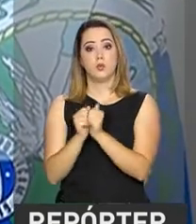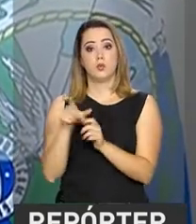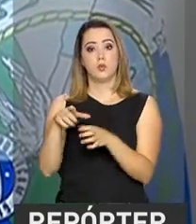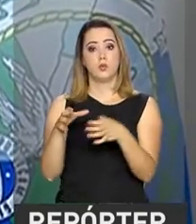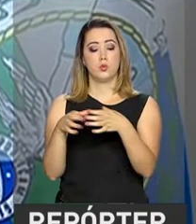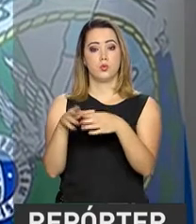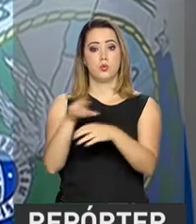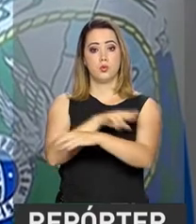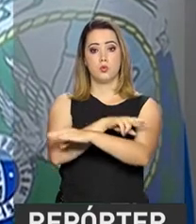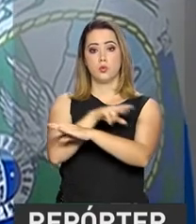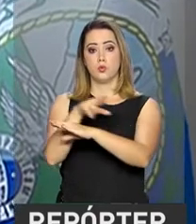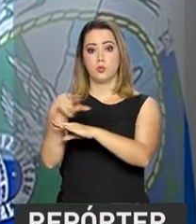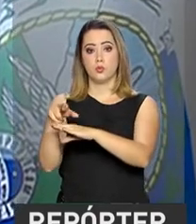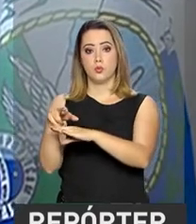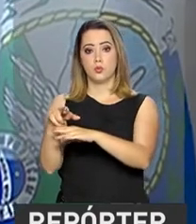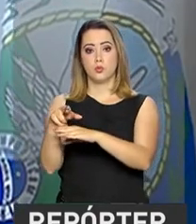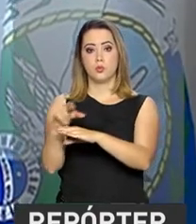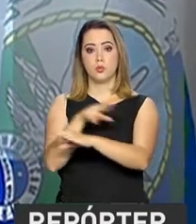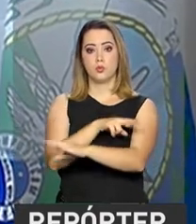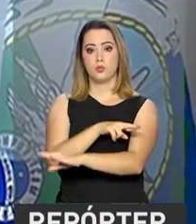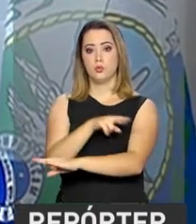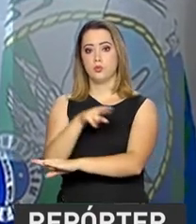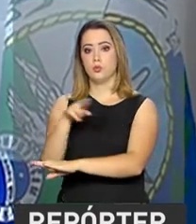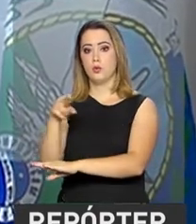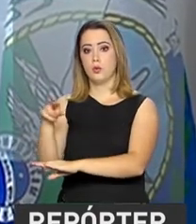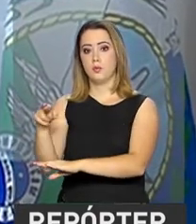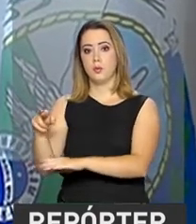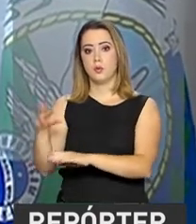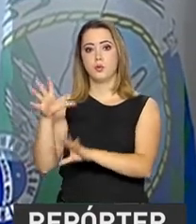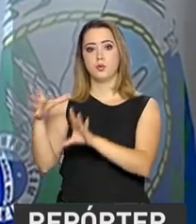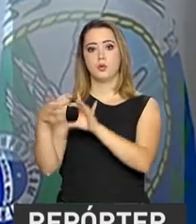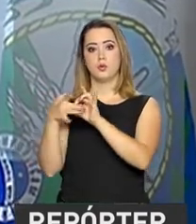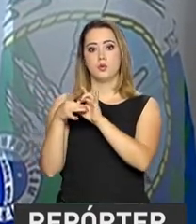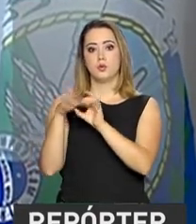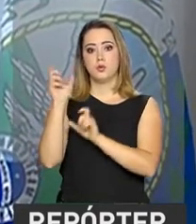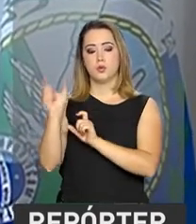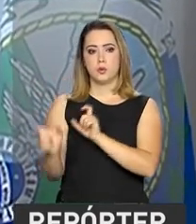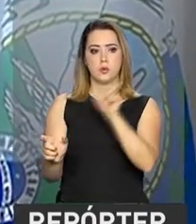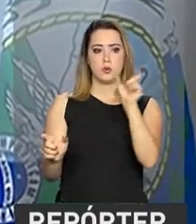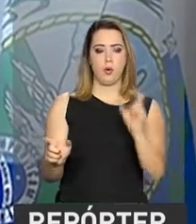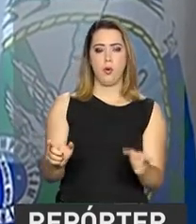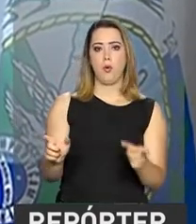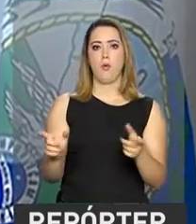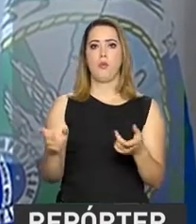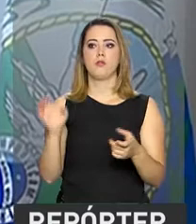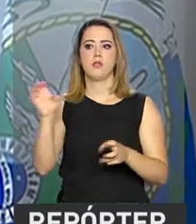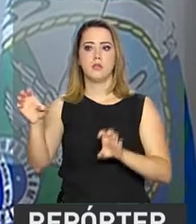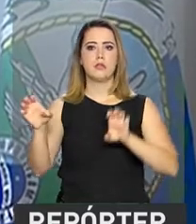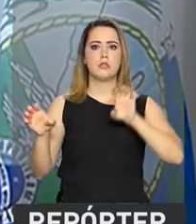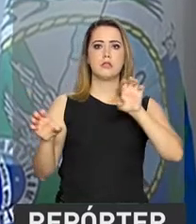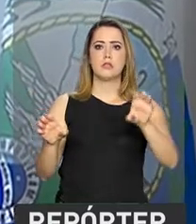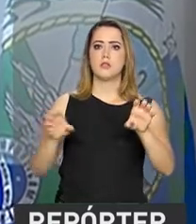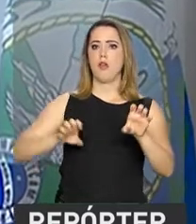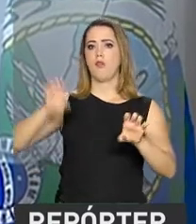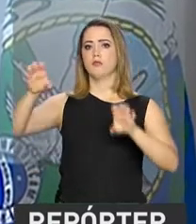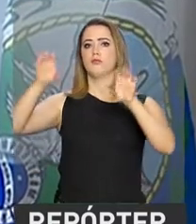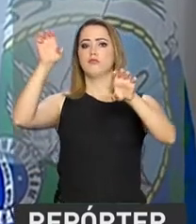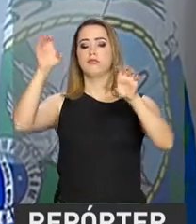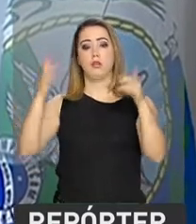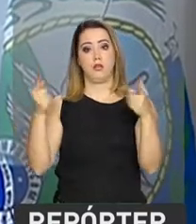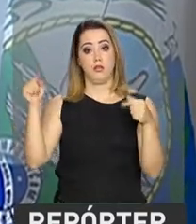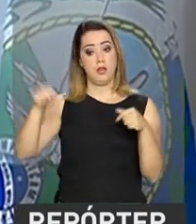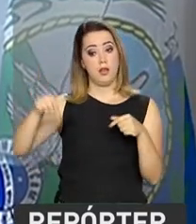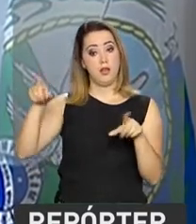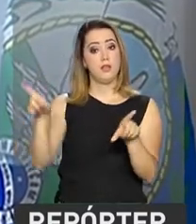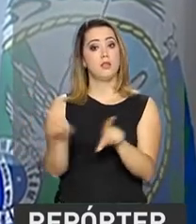neto inaugurou ontem a ponte é sempre uma ligação entre pessoas entre estados entre é quebrar fronteiras é eu acho